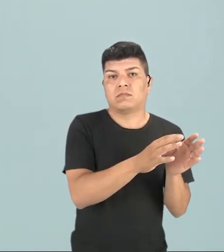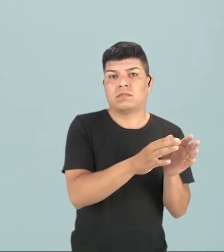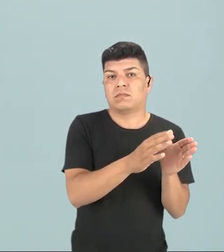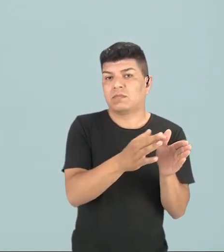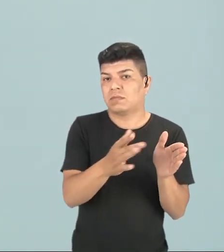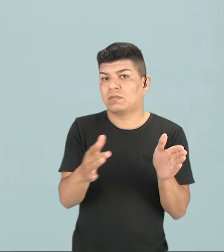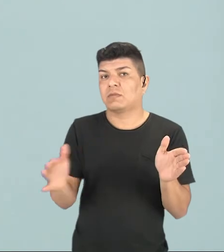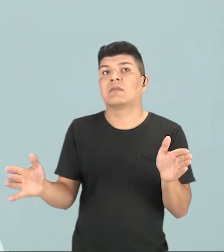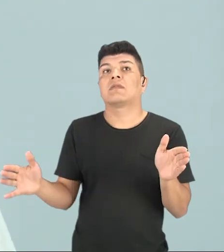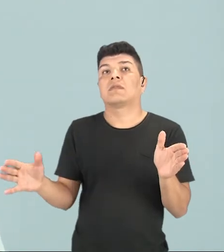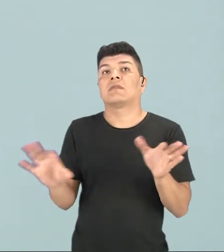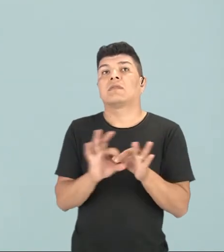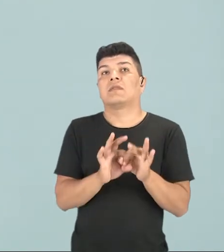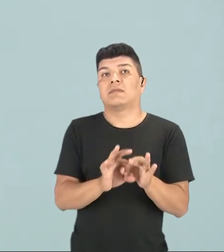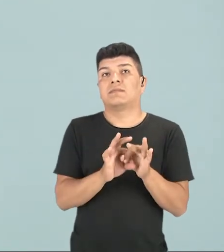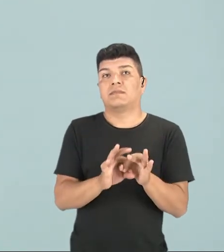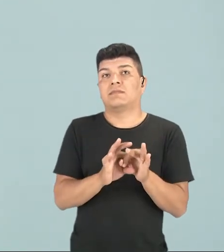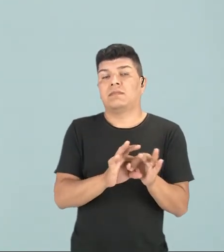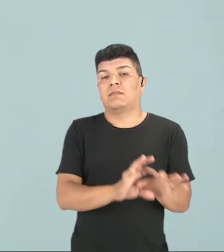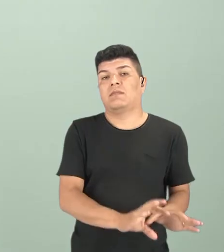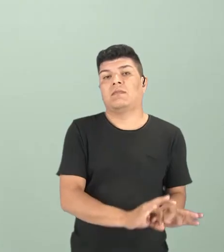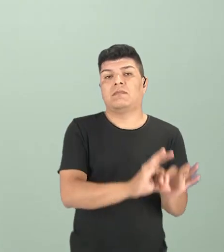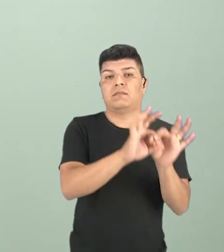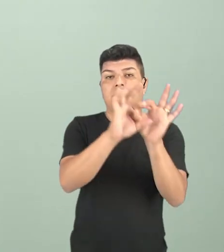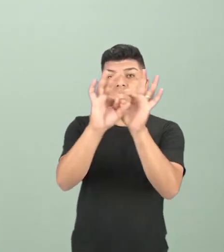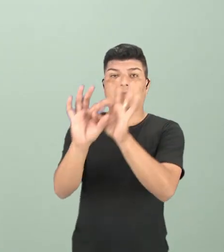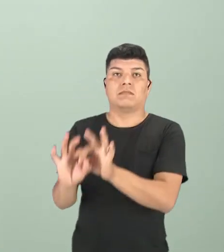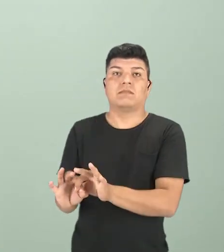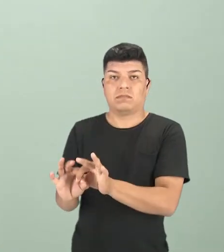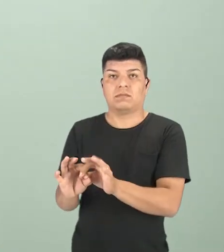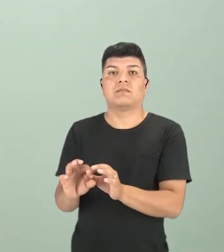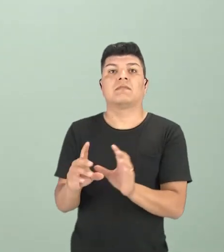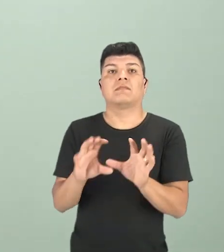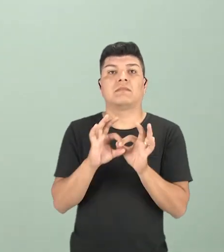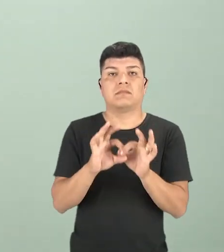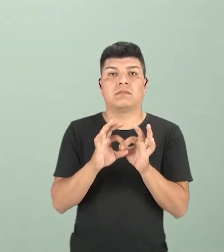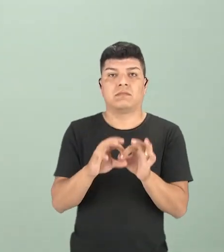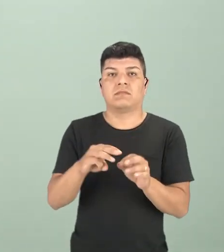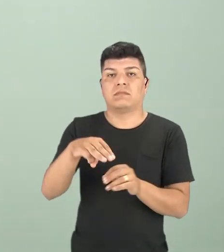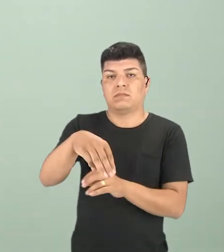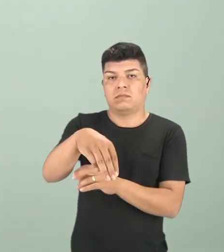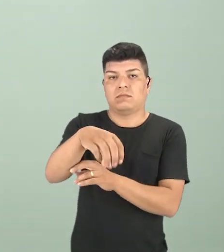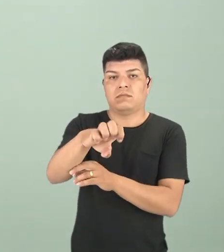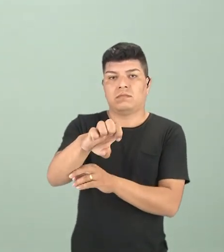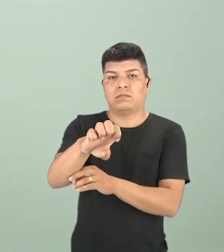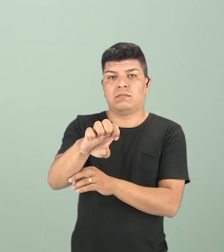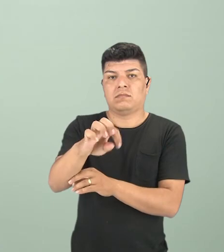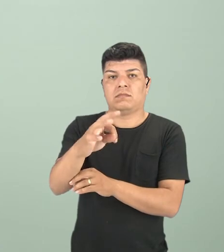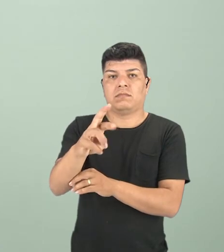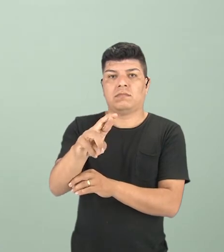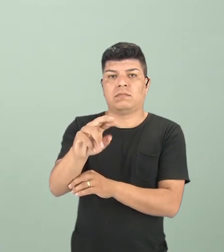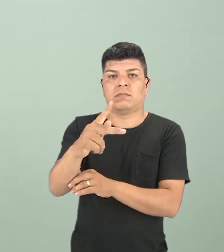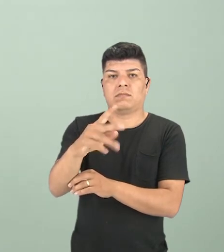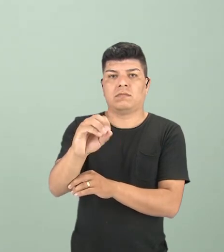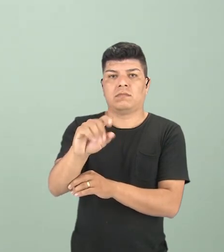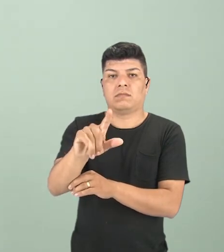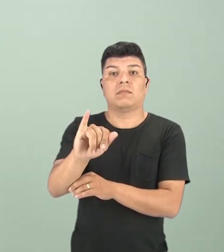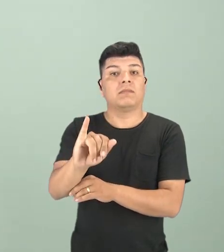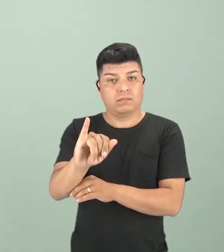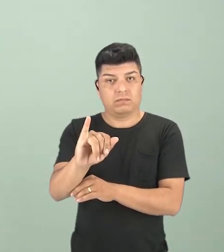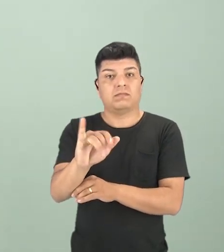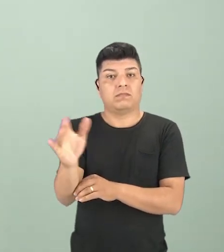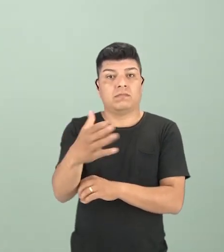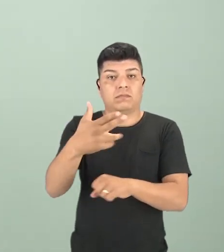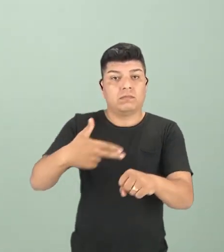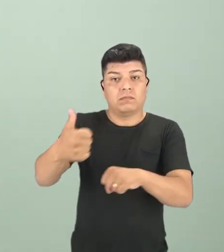relacionada diretamente ao contexto de pressões ligadas à metrópole e às colônias, tá? Por isso que eu comentei lá no início